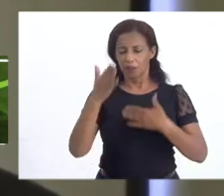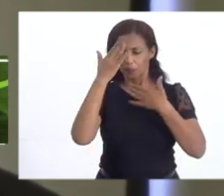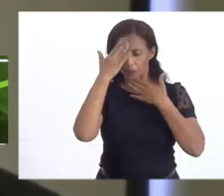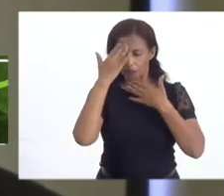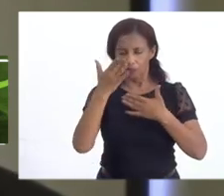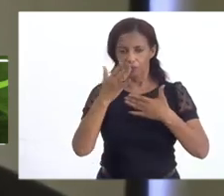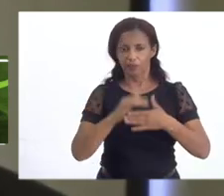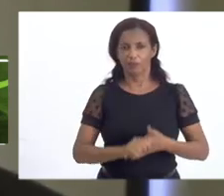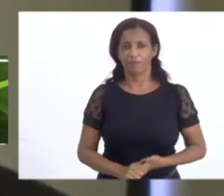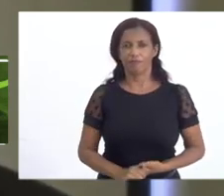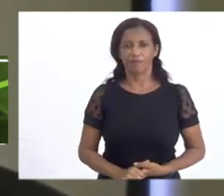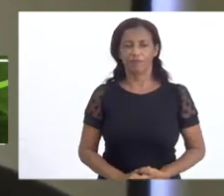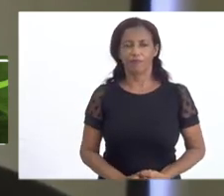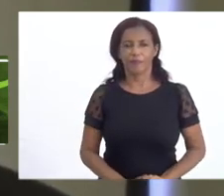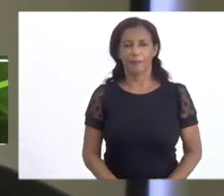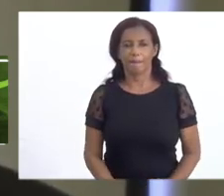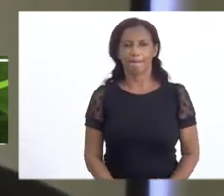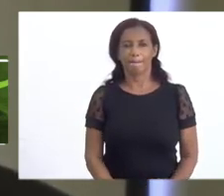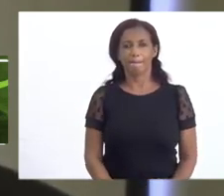obrigado e até lá.